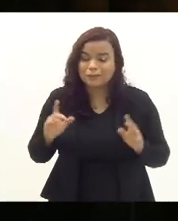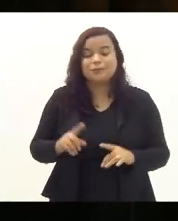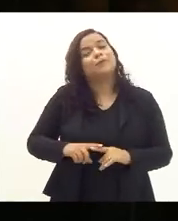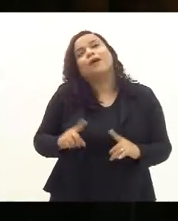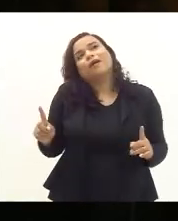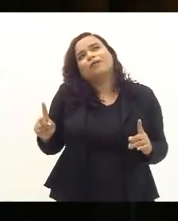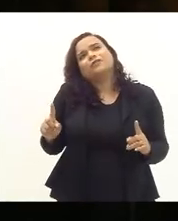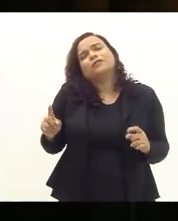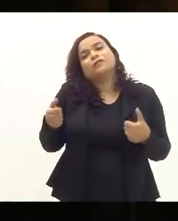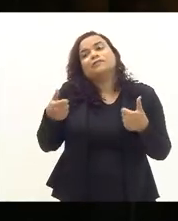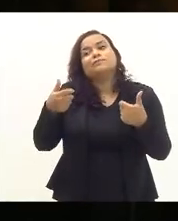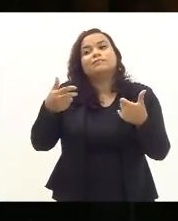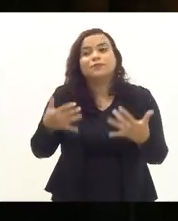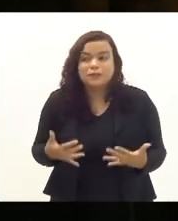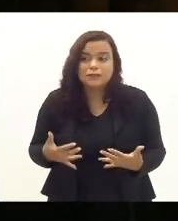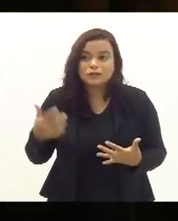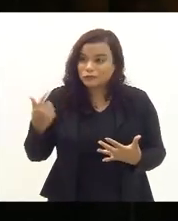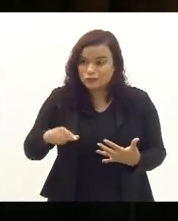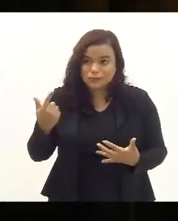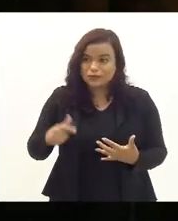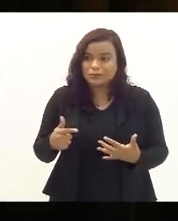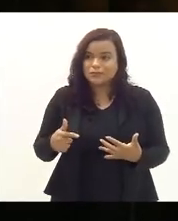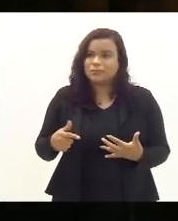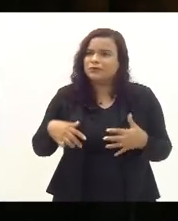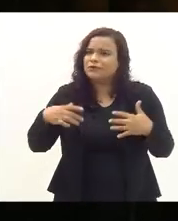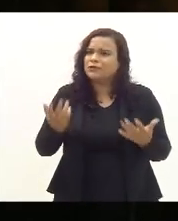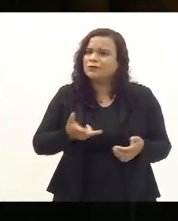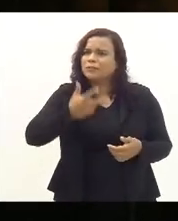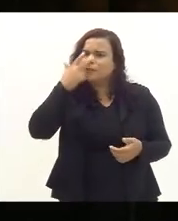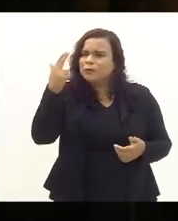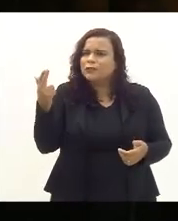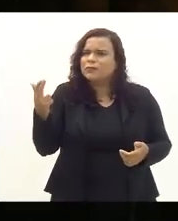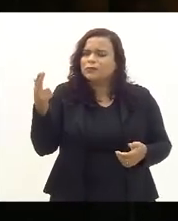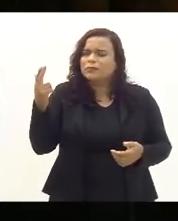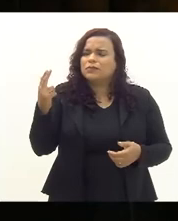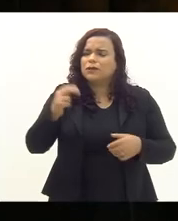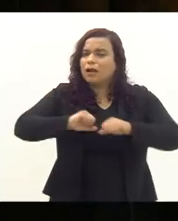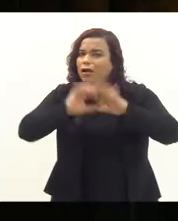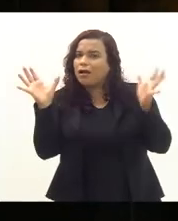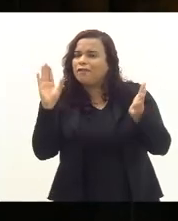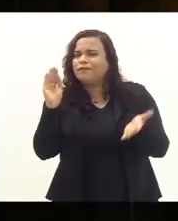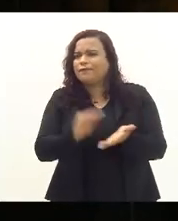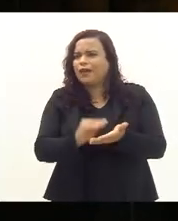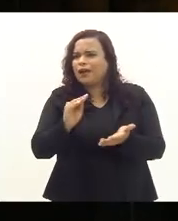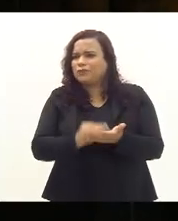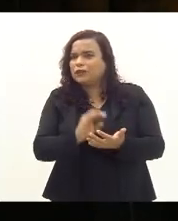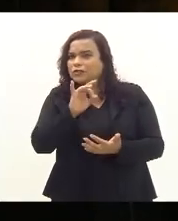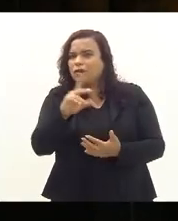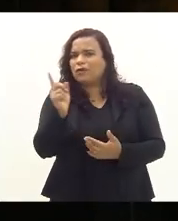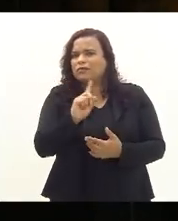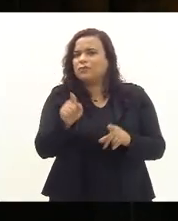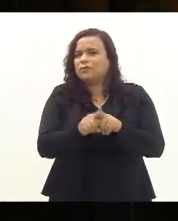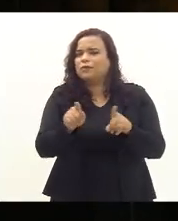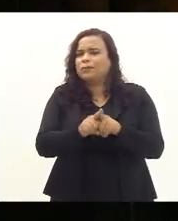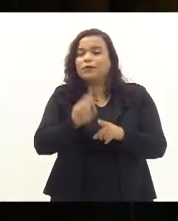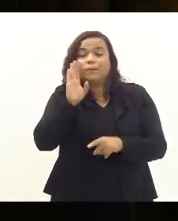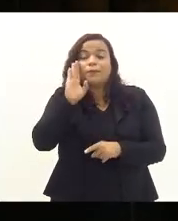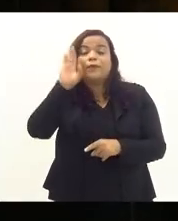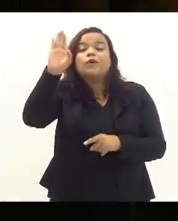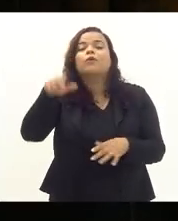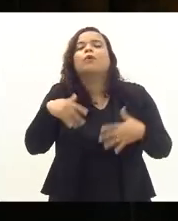é mencionado nos parece não só falta de Transparência mas falta de prioridade